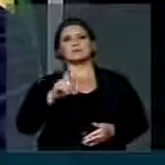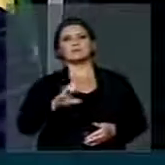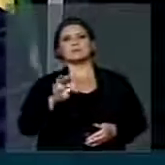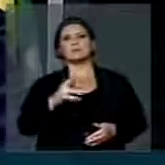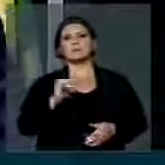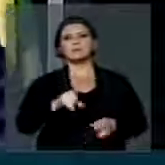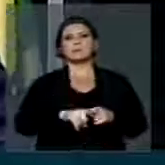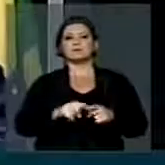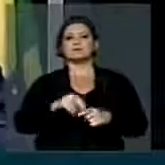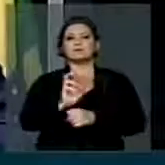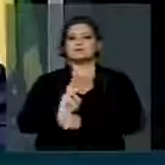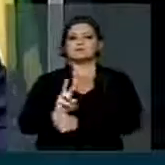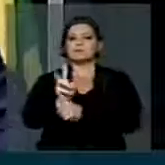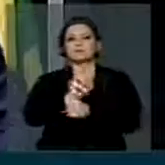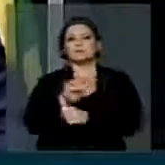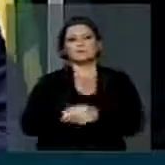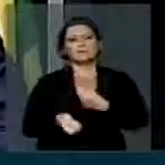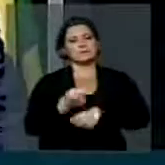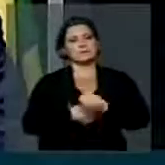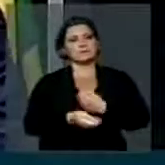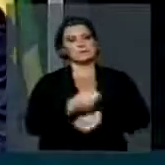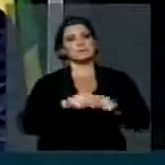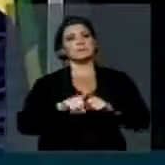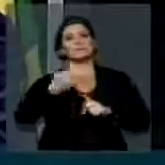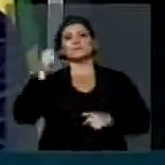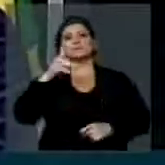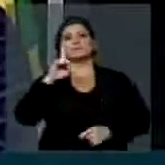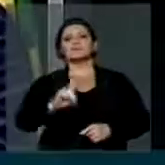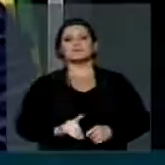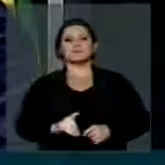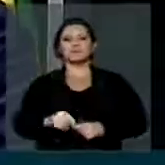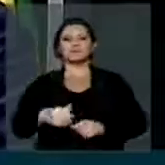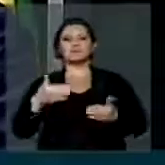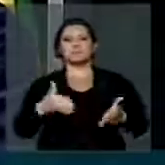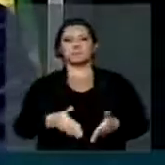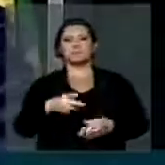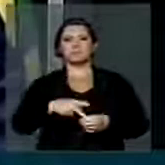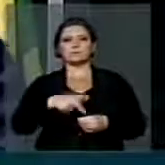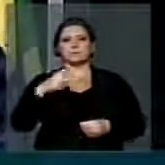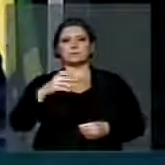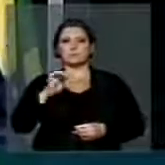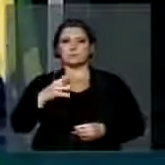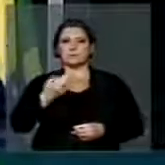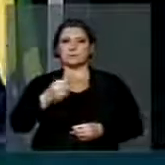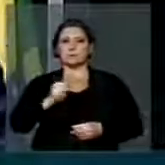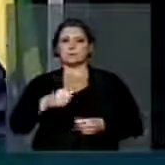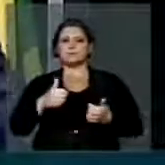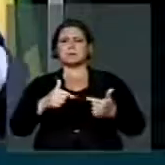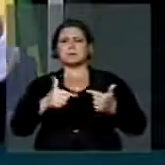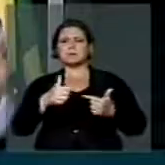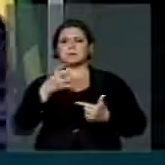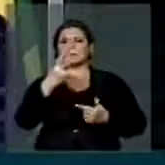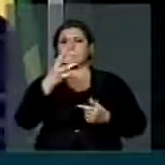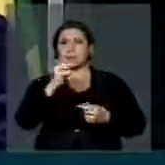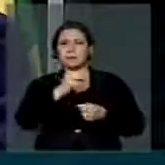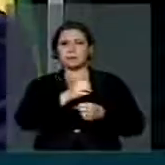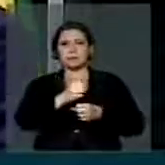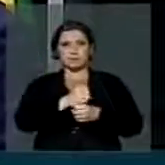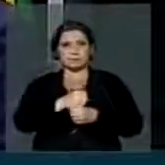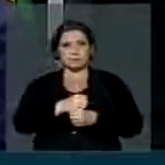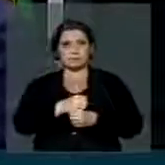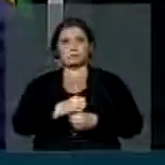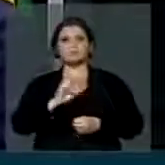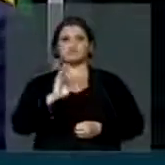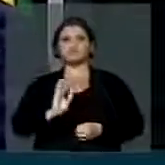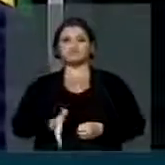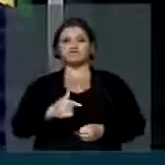Controle e de Desenvolvimento Econômico. O ex-diretor, que está na Petrobras há 40 anos quase, portanto já passou por 8